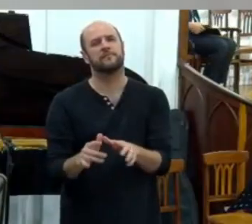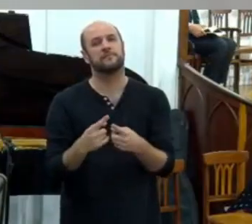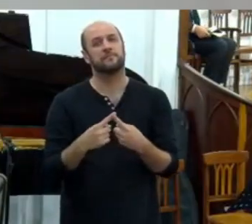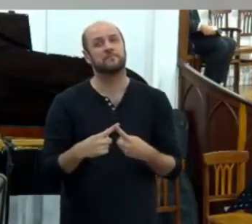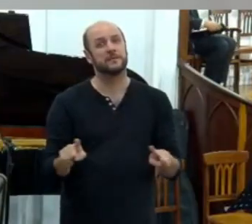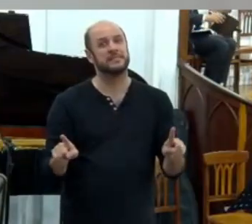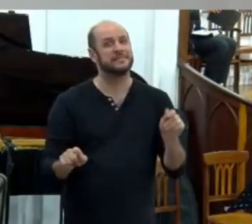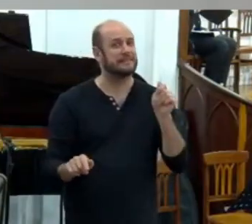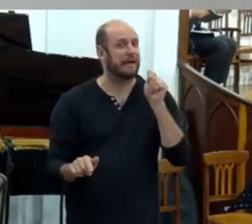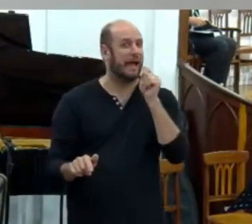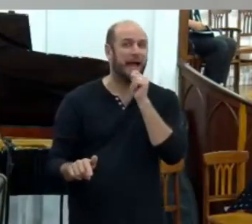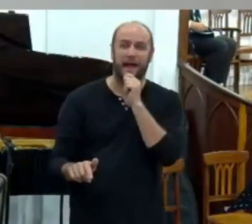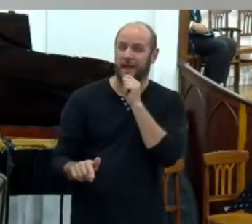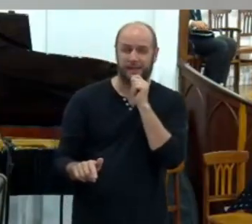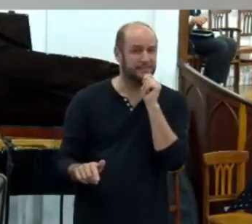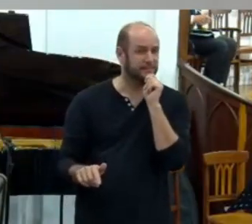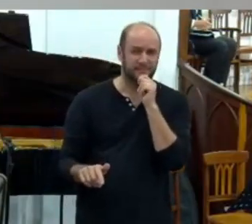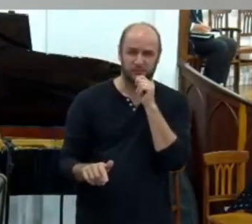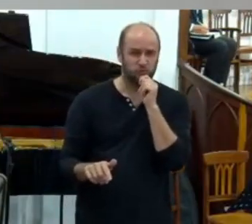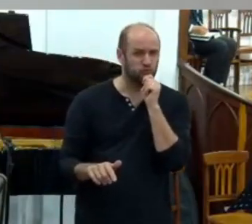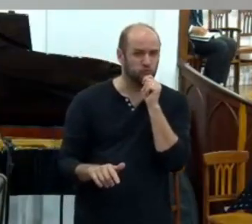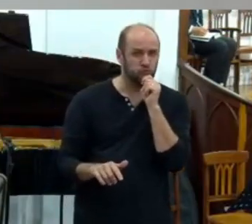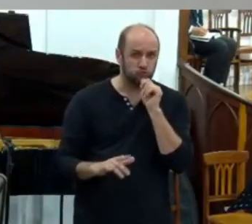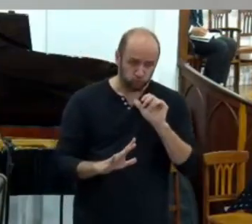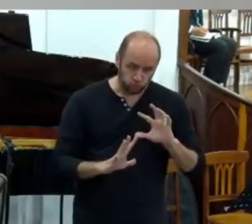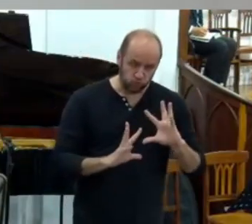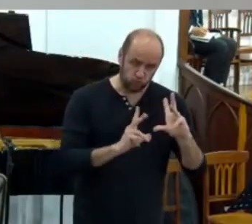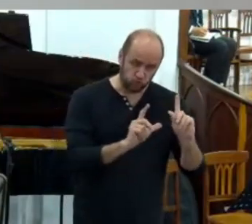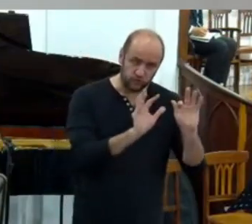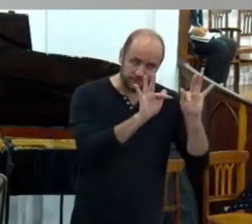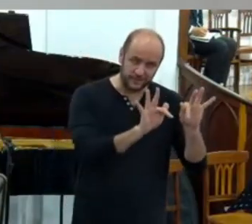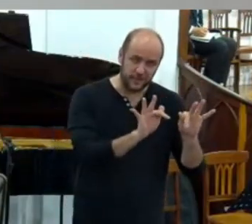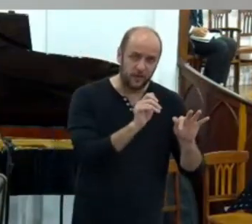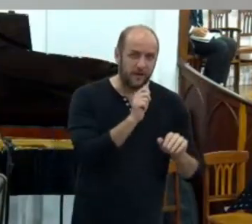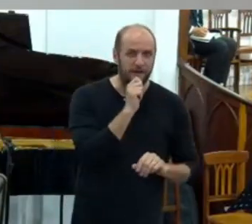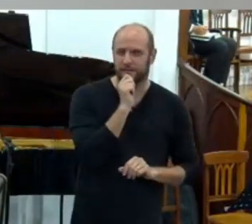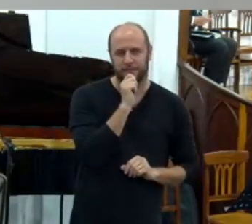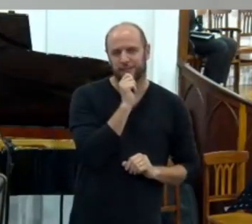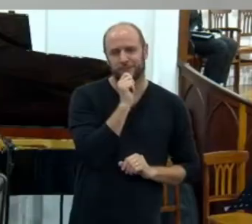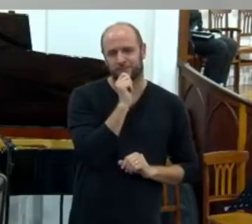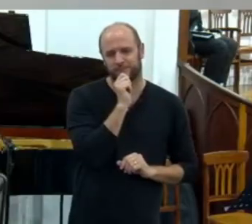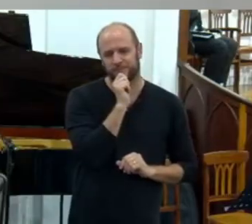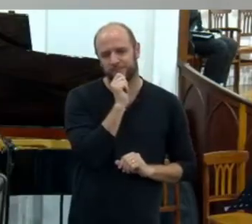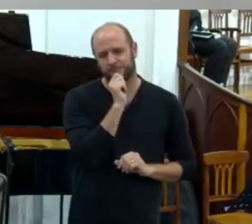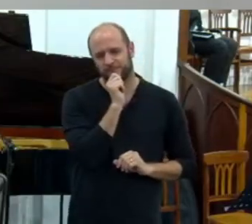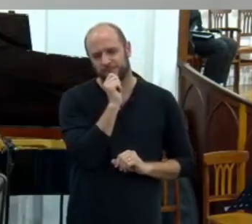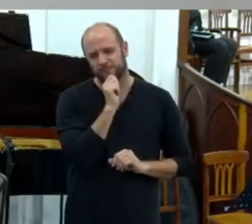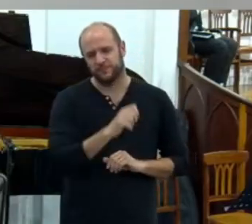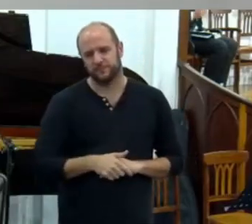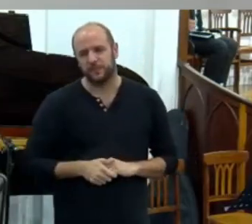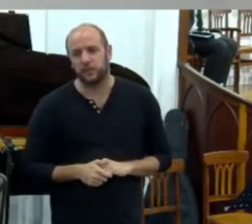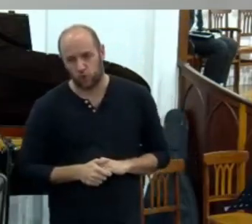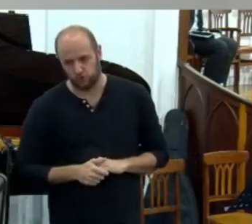Mas ainda não de forma plena e completa. Por exemplo,